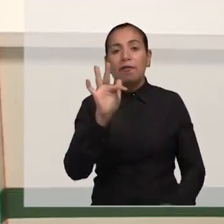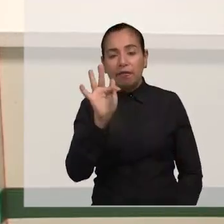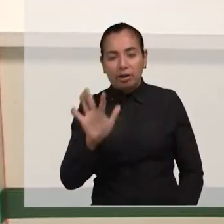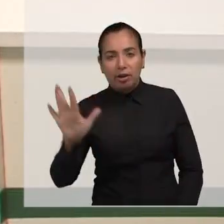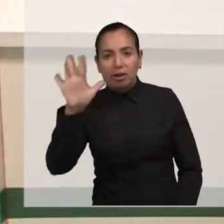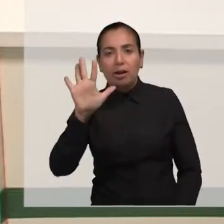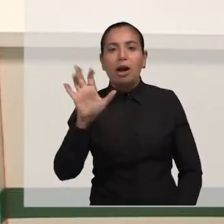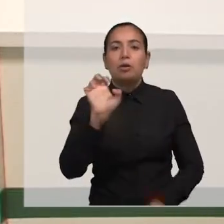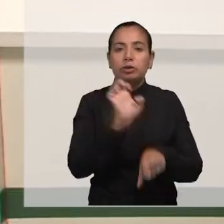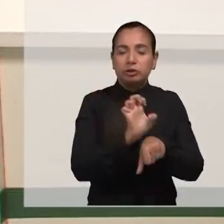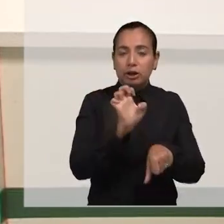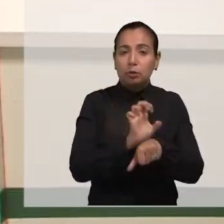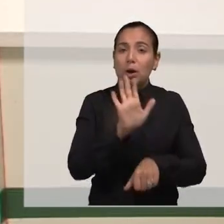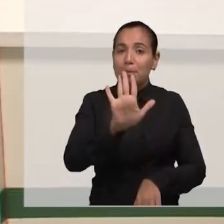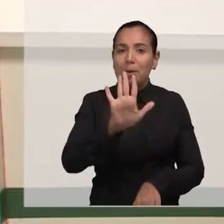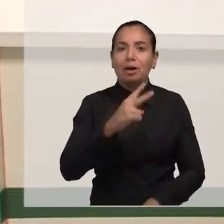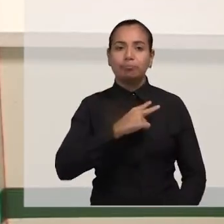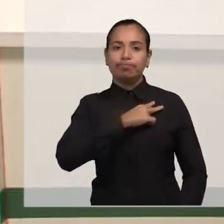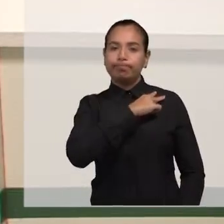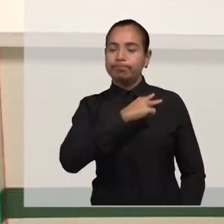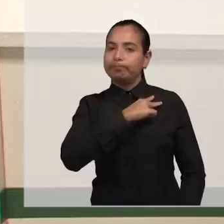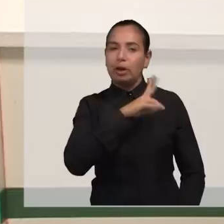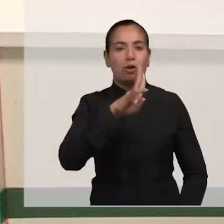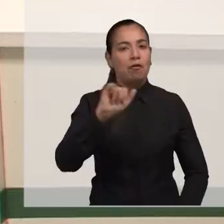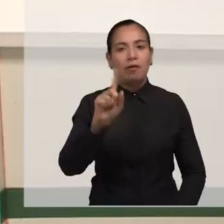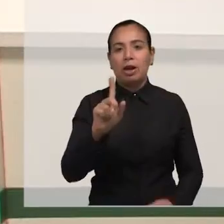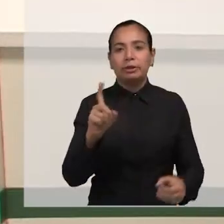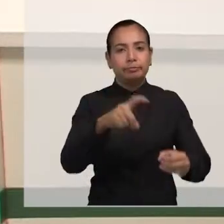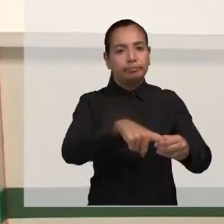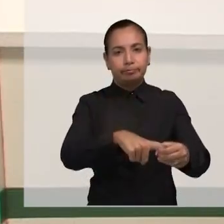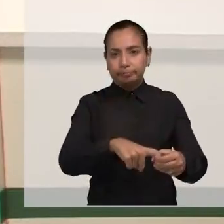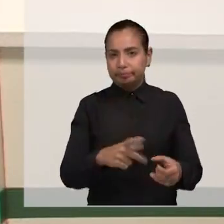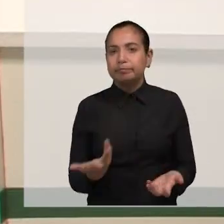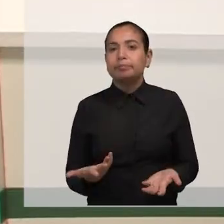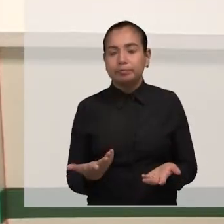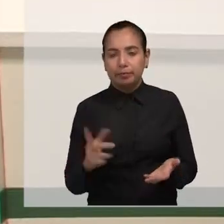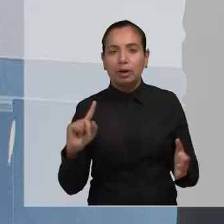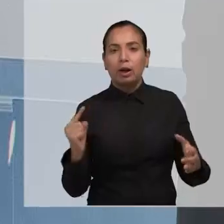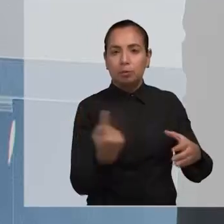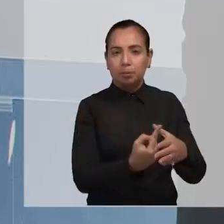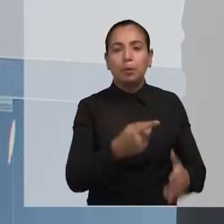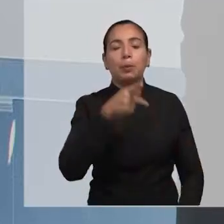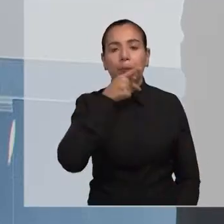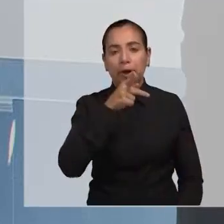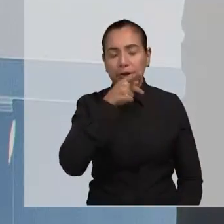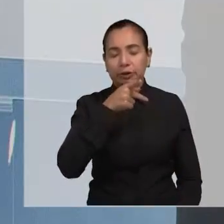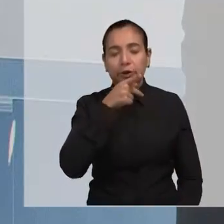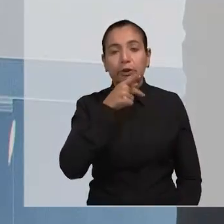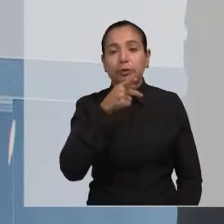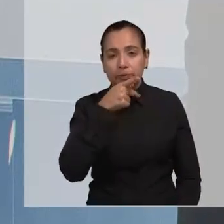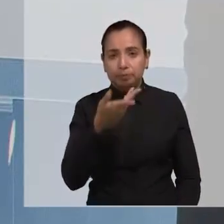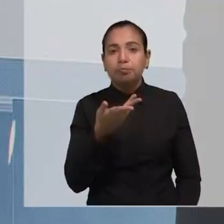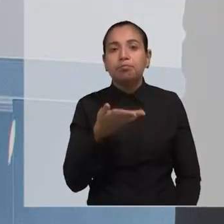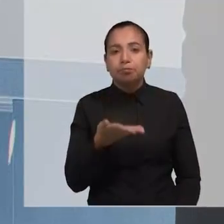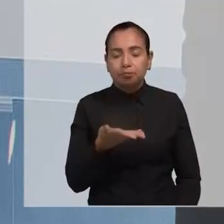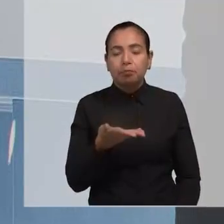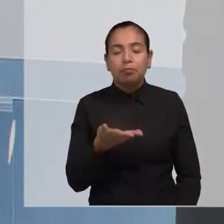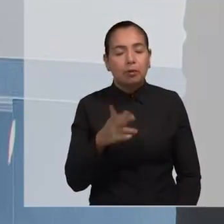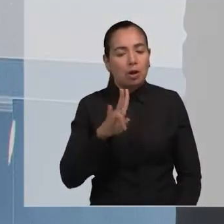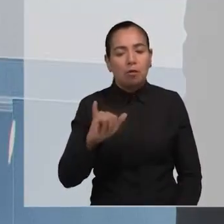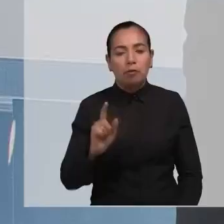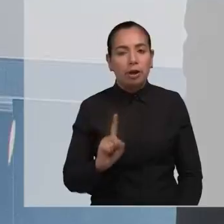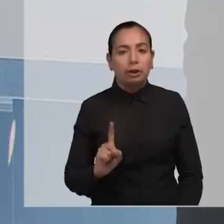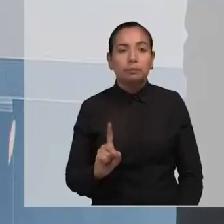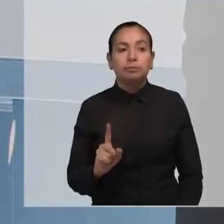Valim, que é deputado federal e agora vai para deputado estadual, também disse que o PROS não vai se coligar nem para deputado estadual, nem deputado federal. Até eu questionei